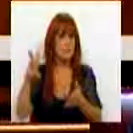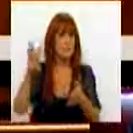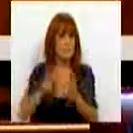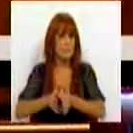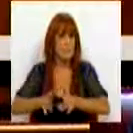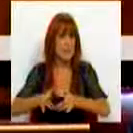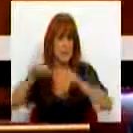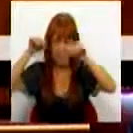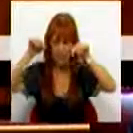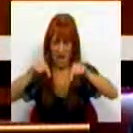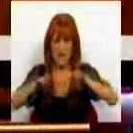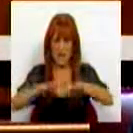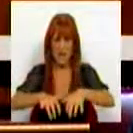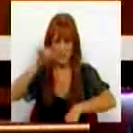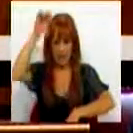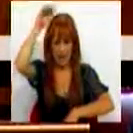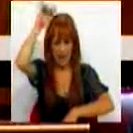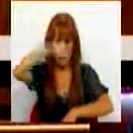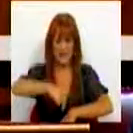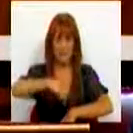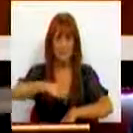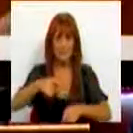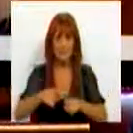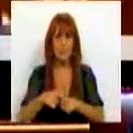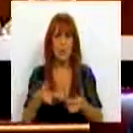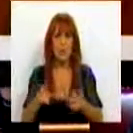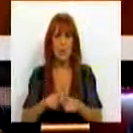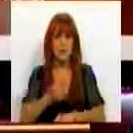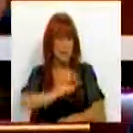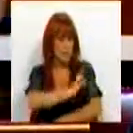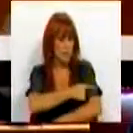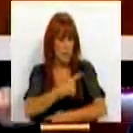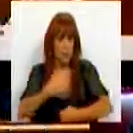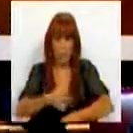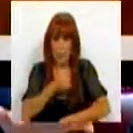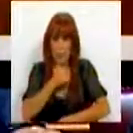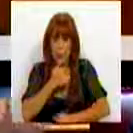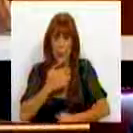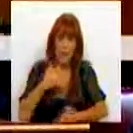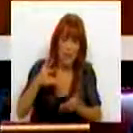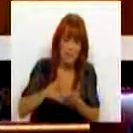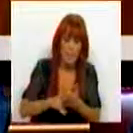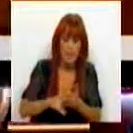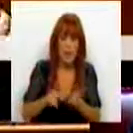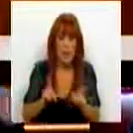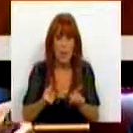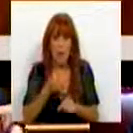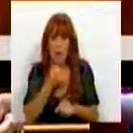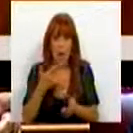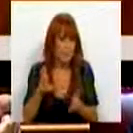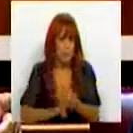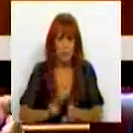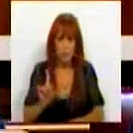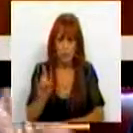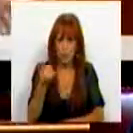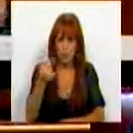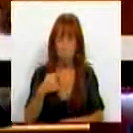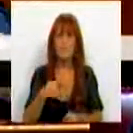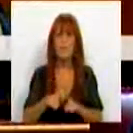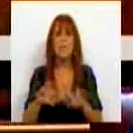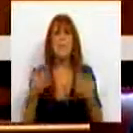ratificada aqui por esta Assembleia da República, que será soberana para decidir se aprova ou decidir se não aprova.